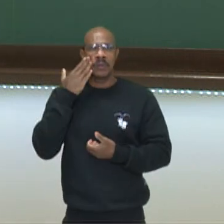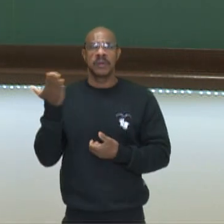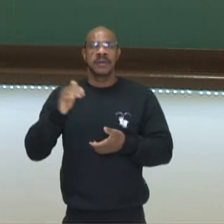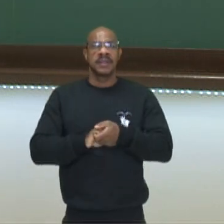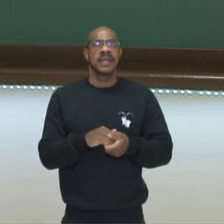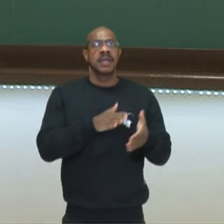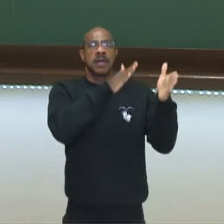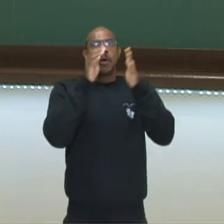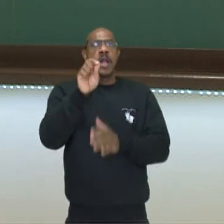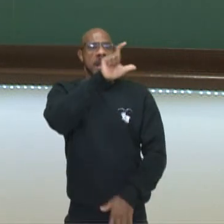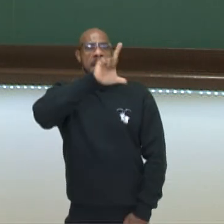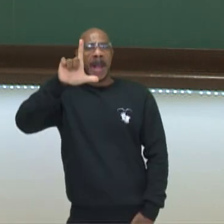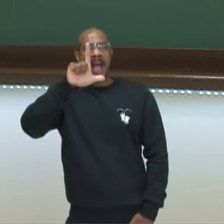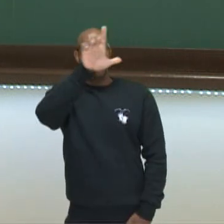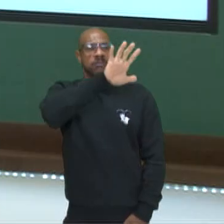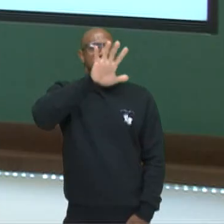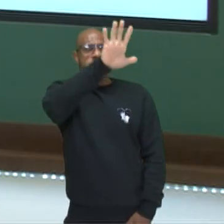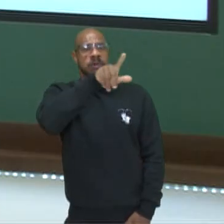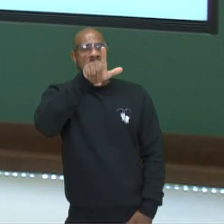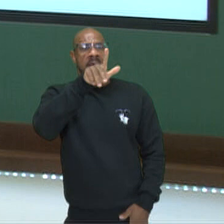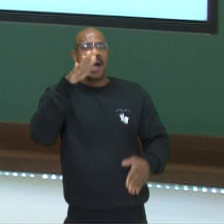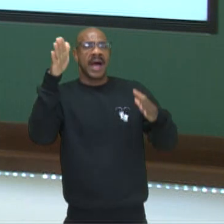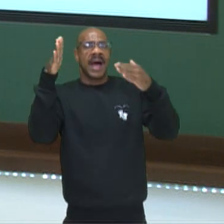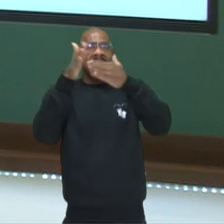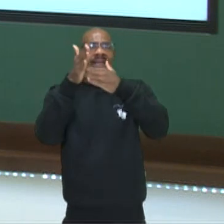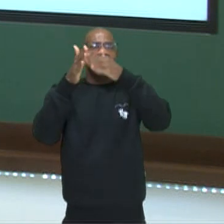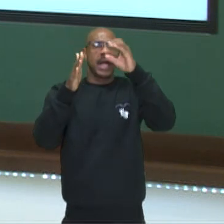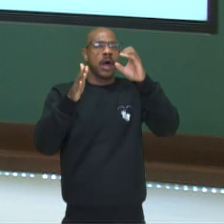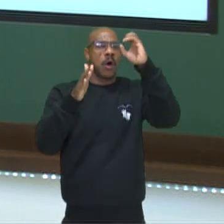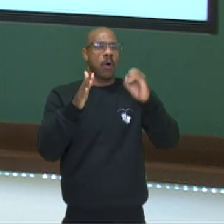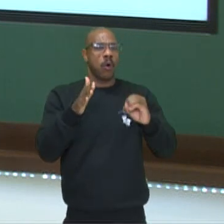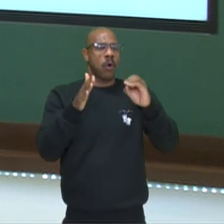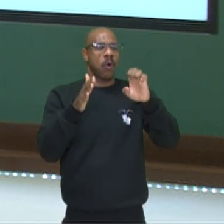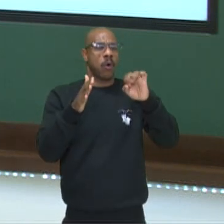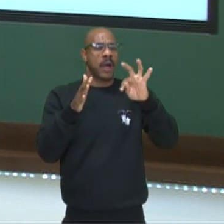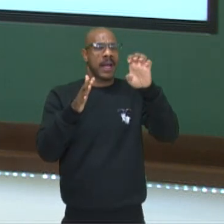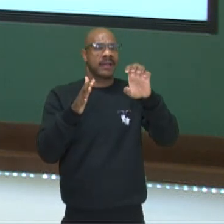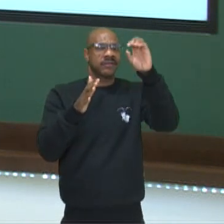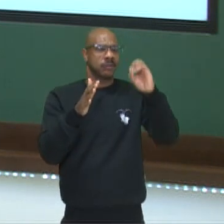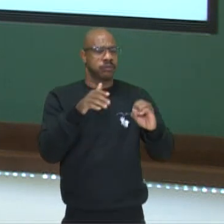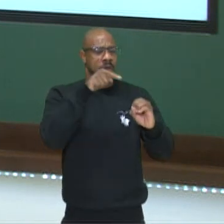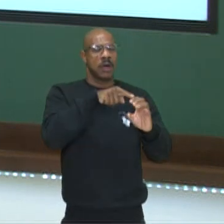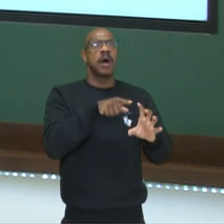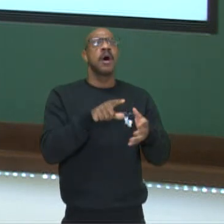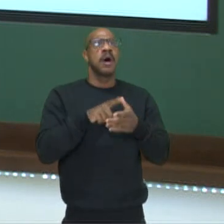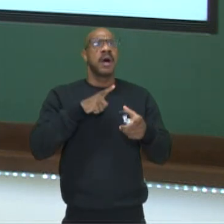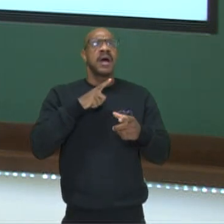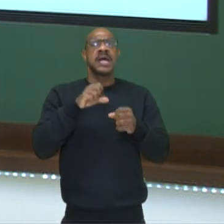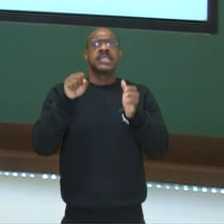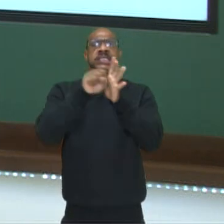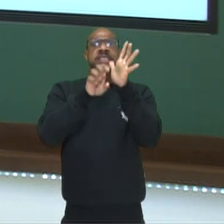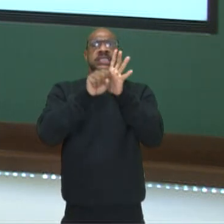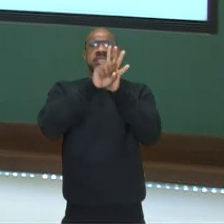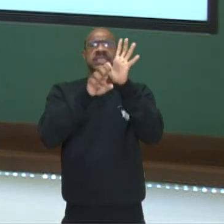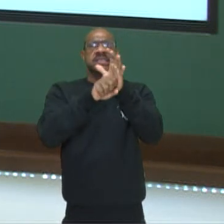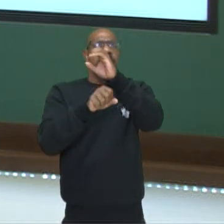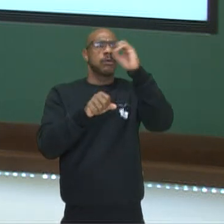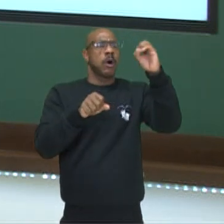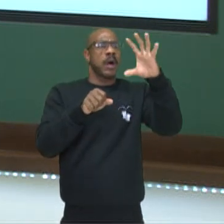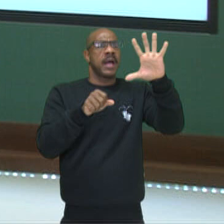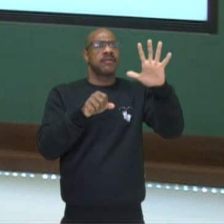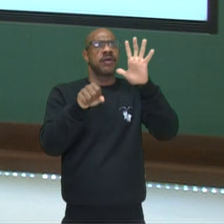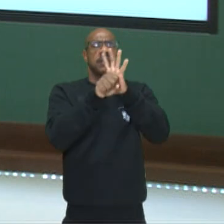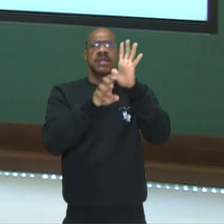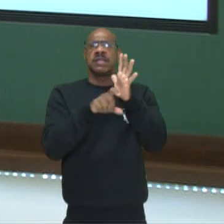leste, nessa região, até a costa oeste, nessa marcha para o oeste, foram séculos de exploração.